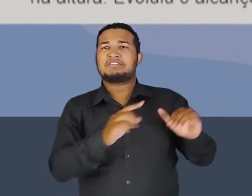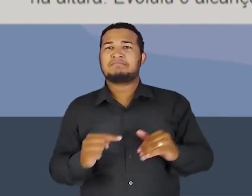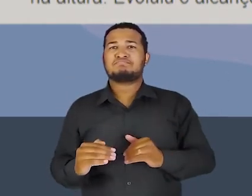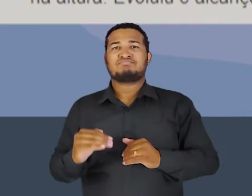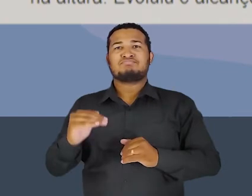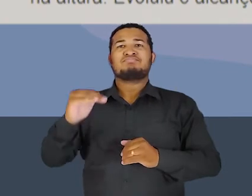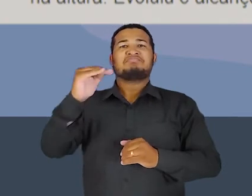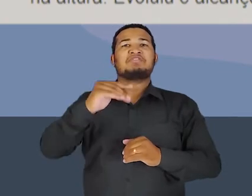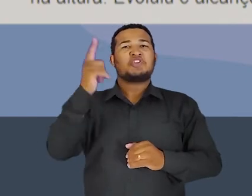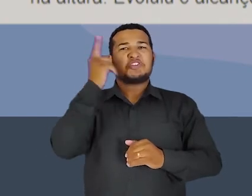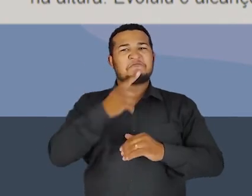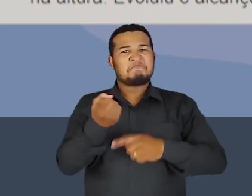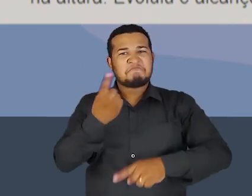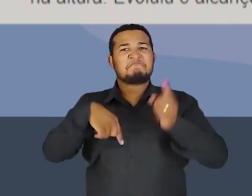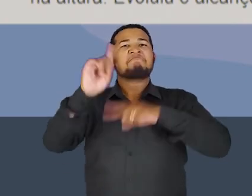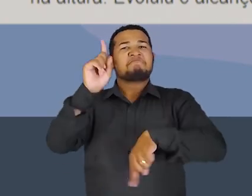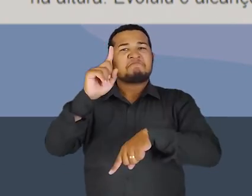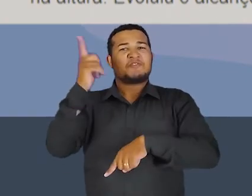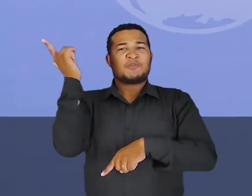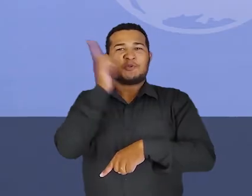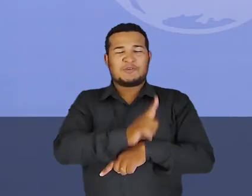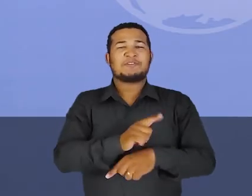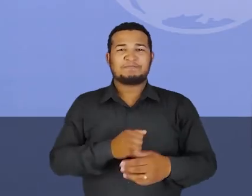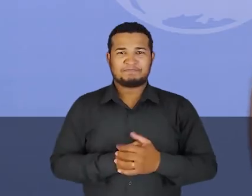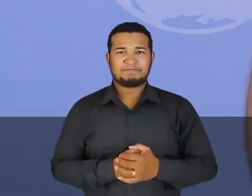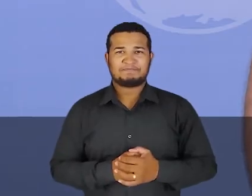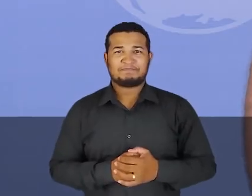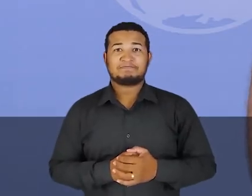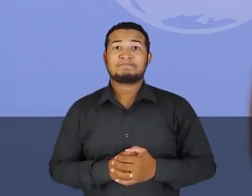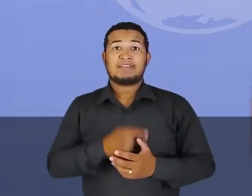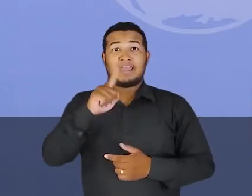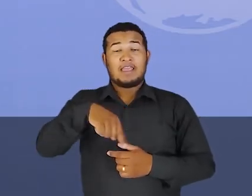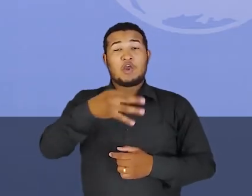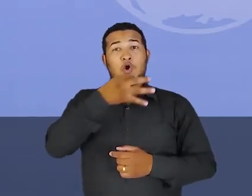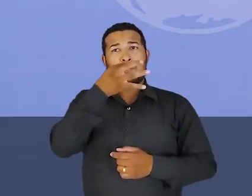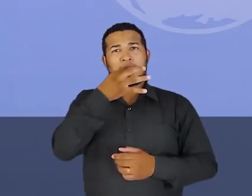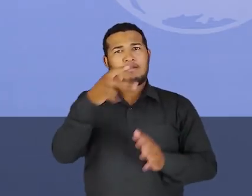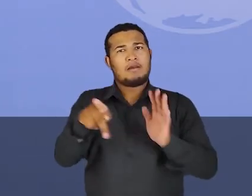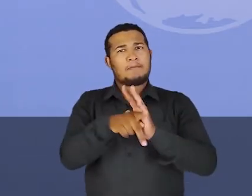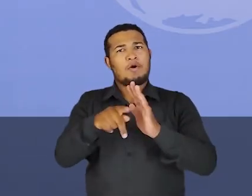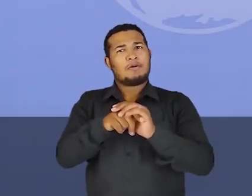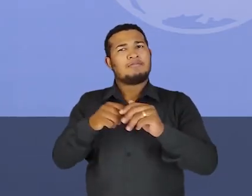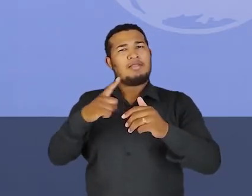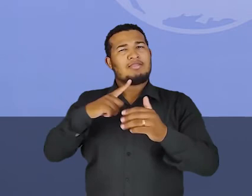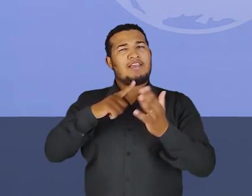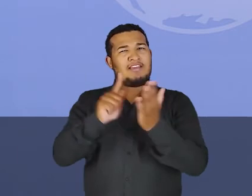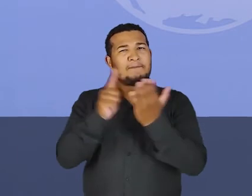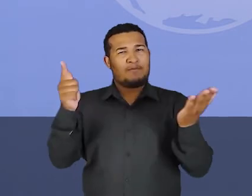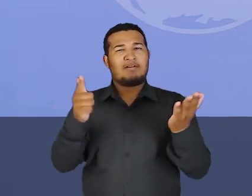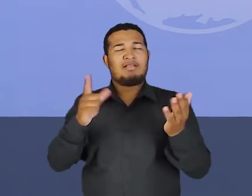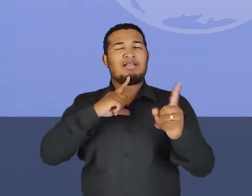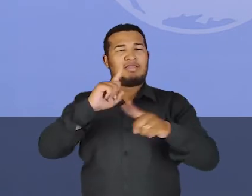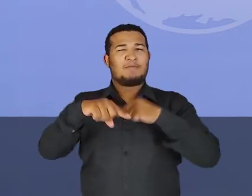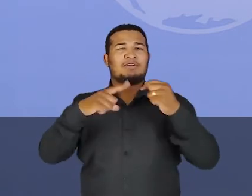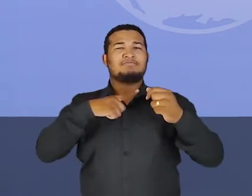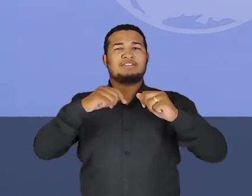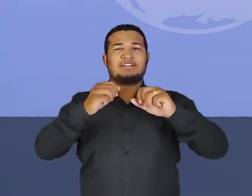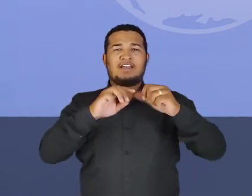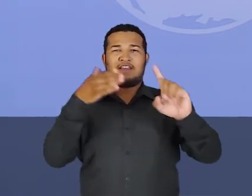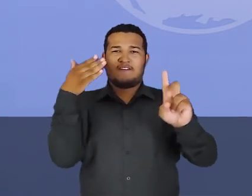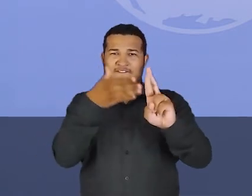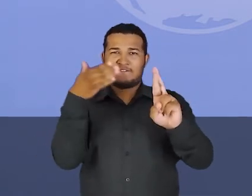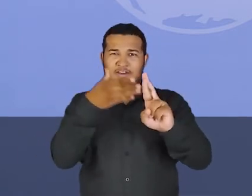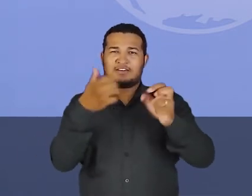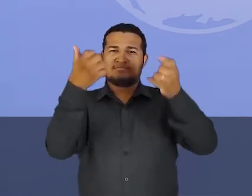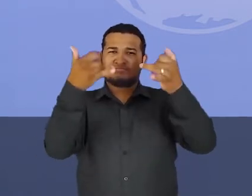altura, evoluiu e alcançou o céu. Esse é um comentário de uma reportagem que está nas referências, depois você pode entrar e ver